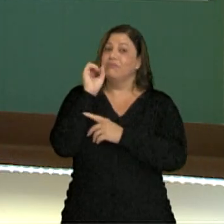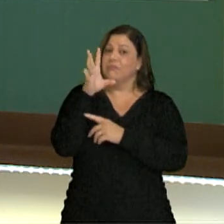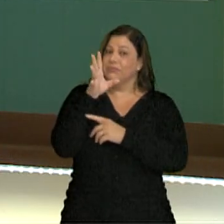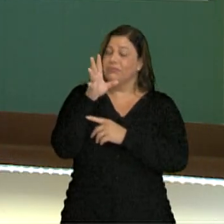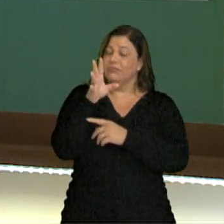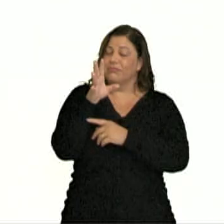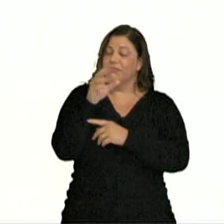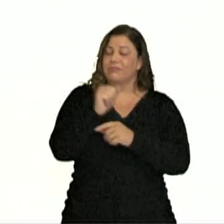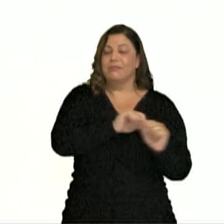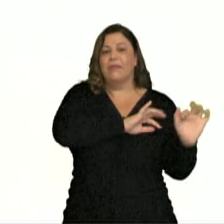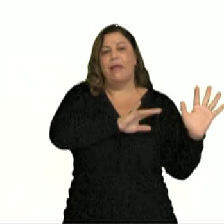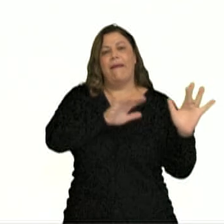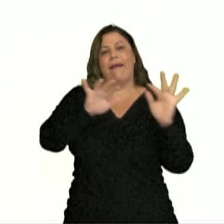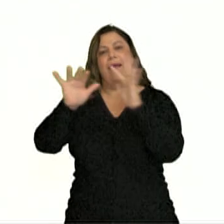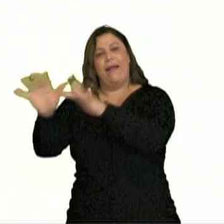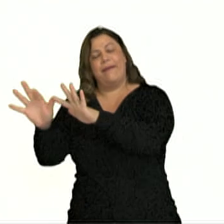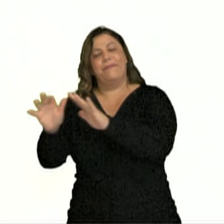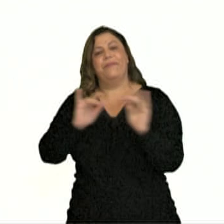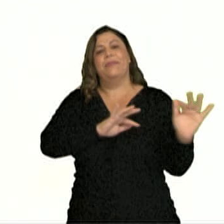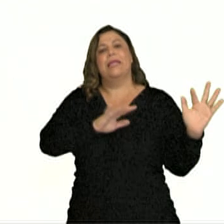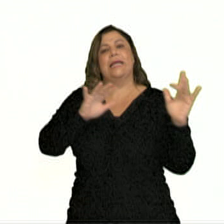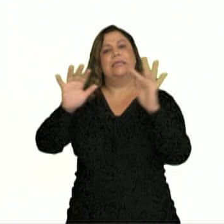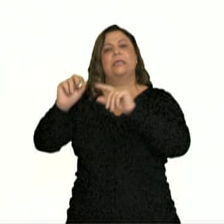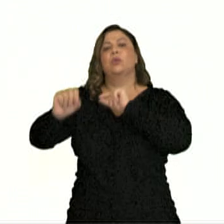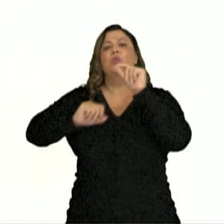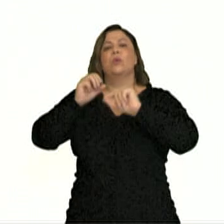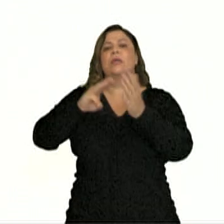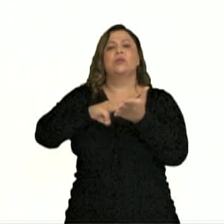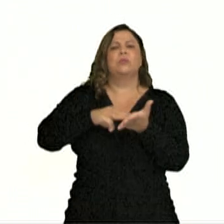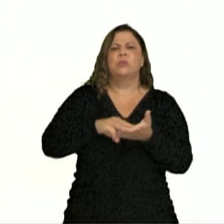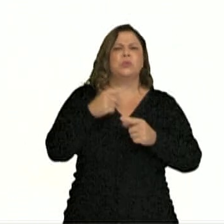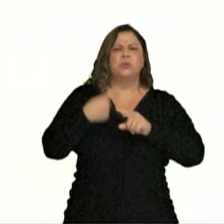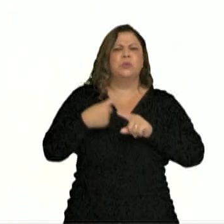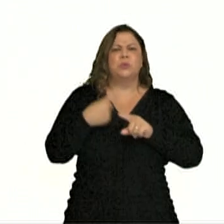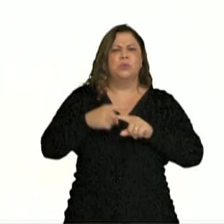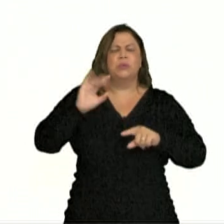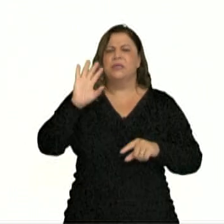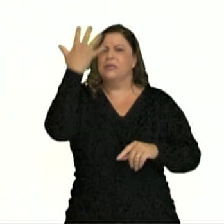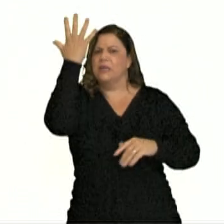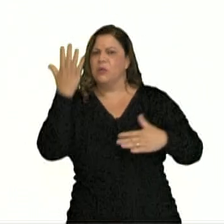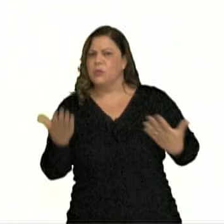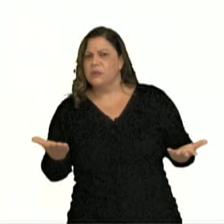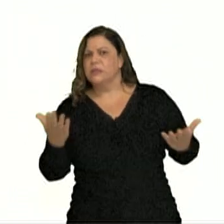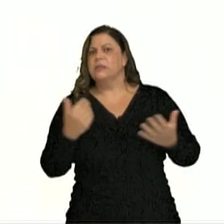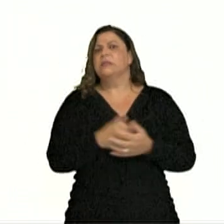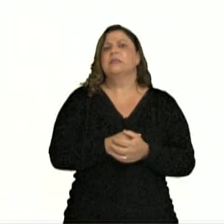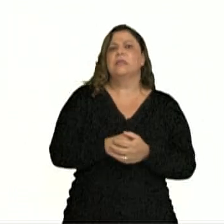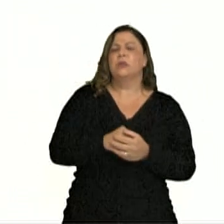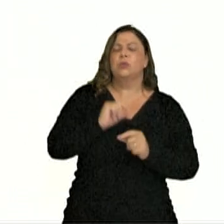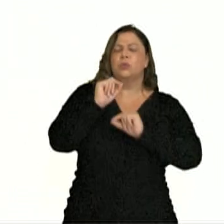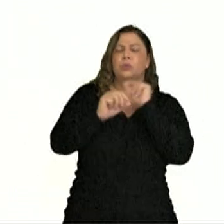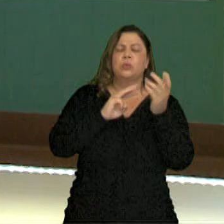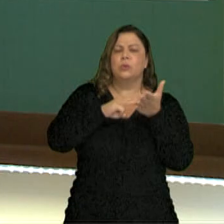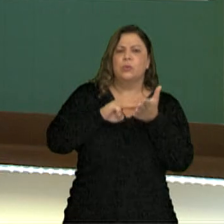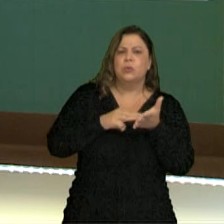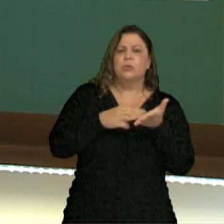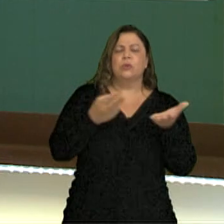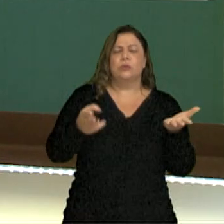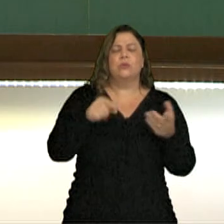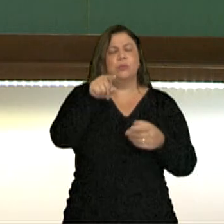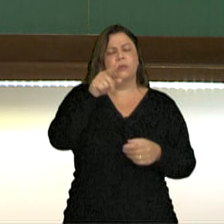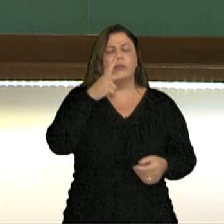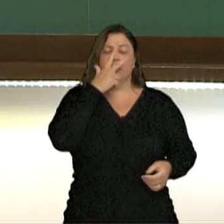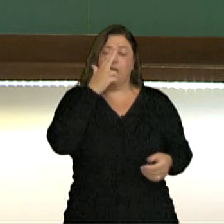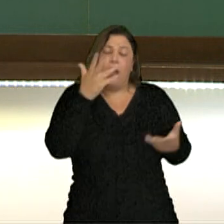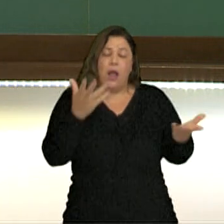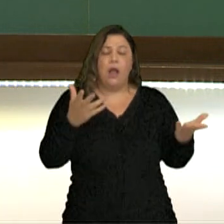daqui. Na sua opinião, quais os motivos que podem estar desencadeando essa migração? Por que você acha, então, que os brasileiros